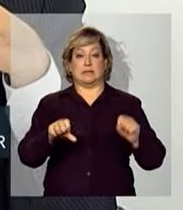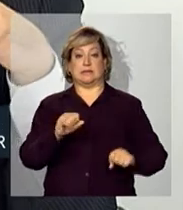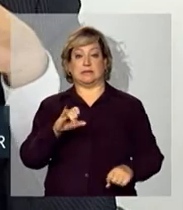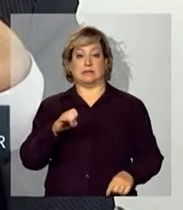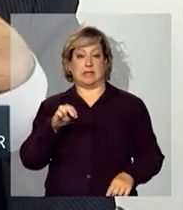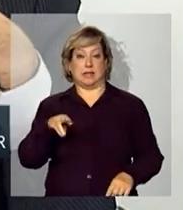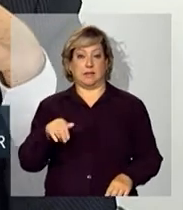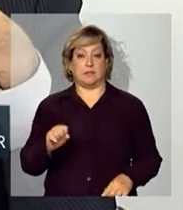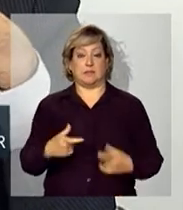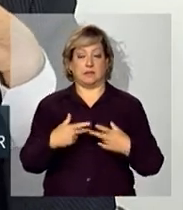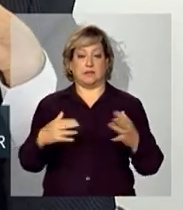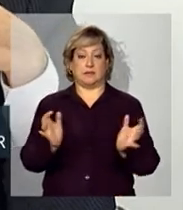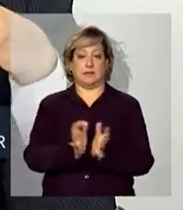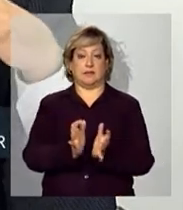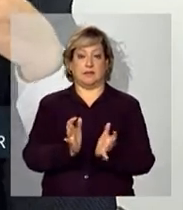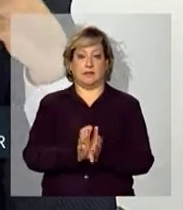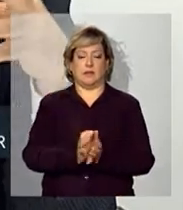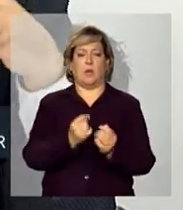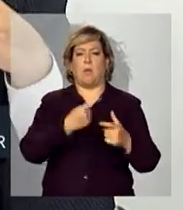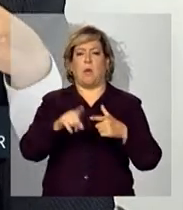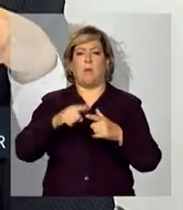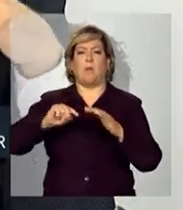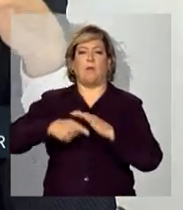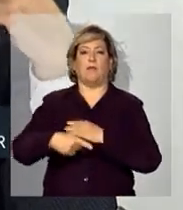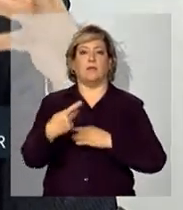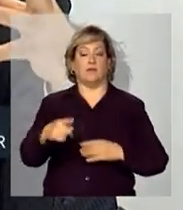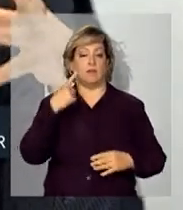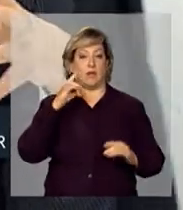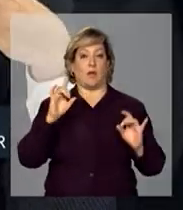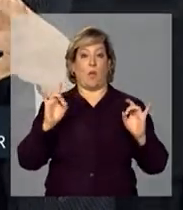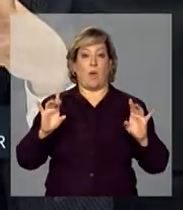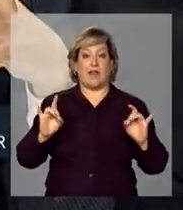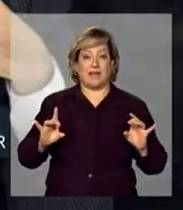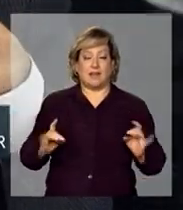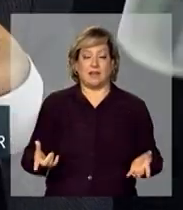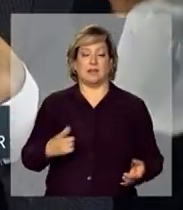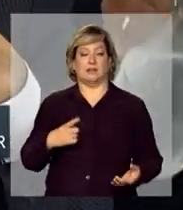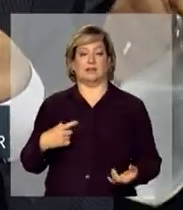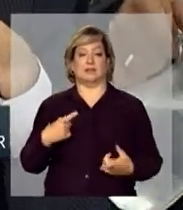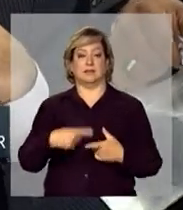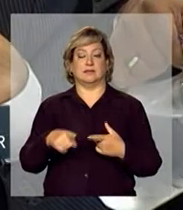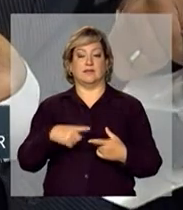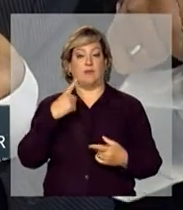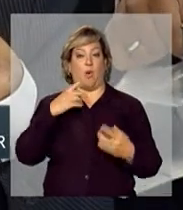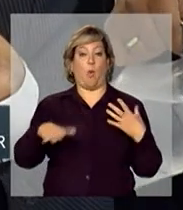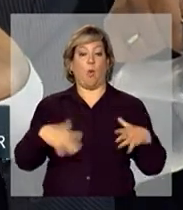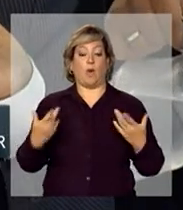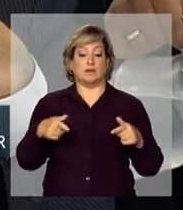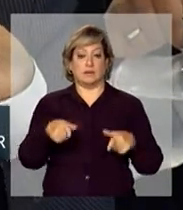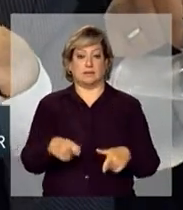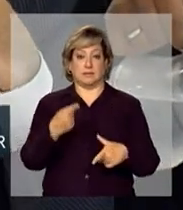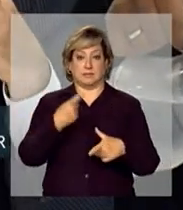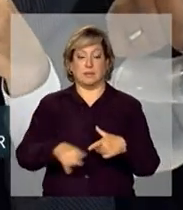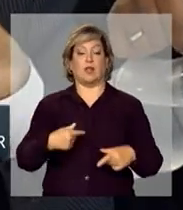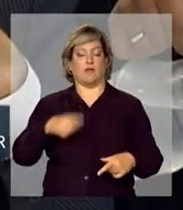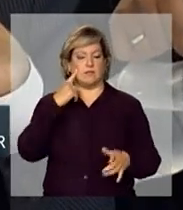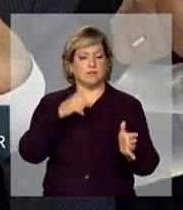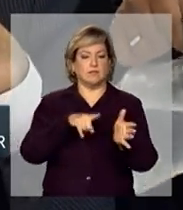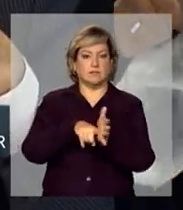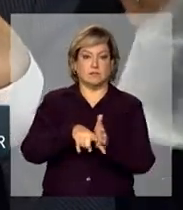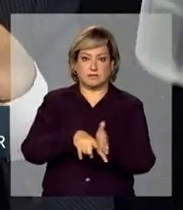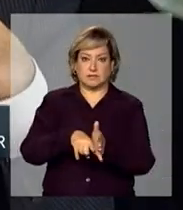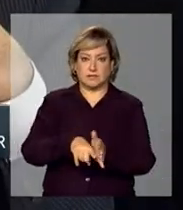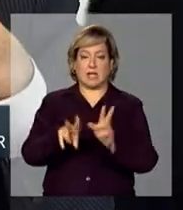principalmente qualidade e em conta quando isso é massificado nós fiscal